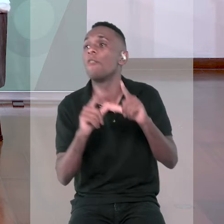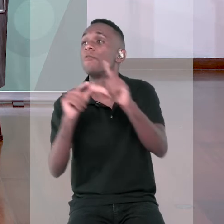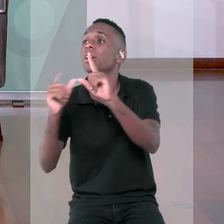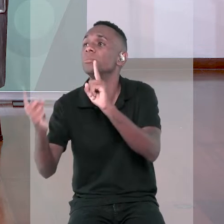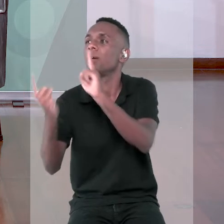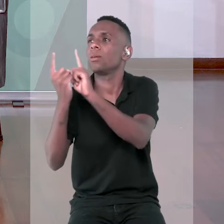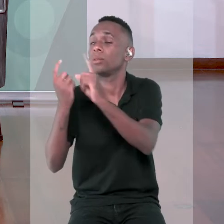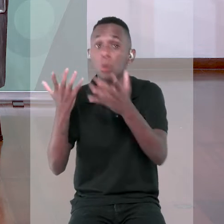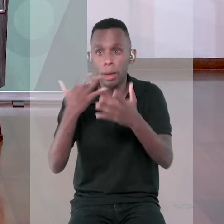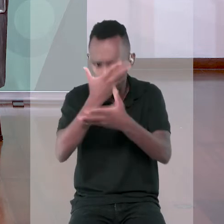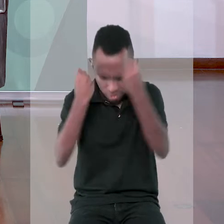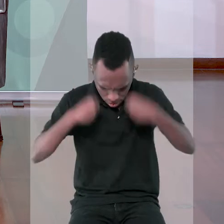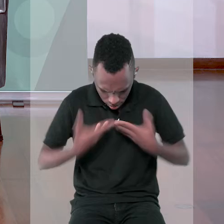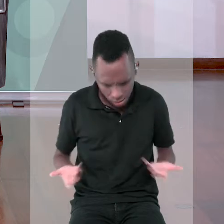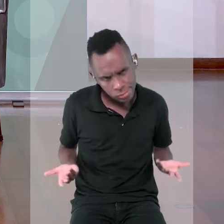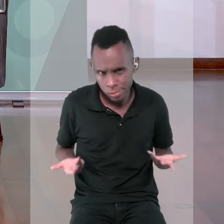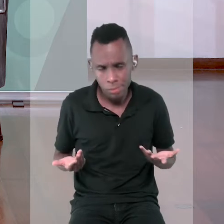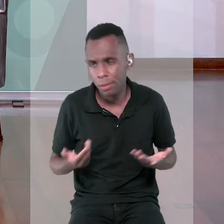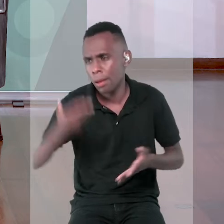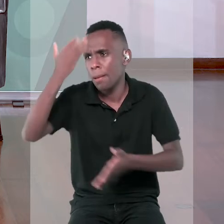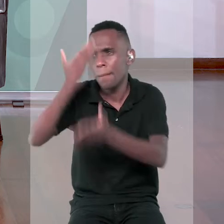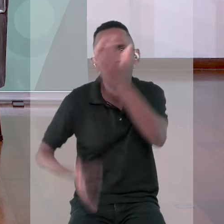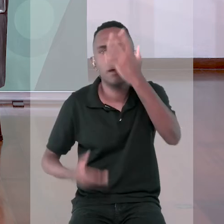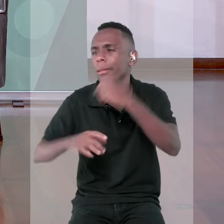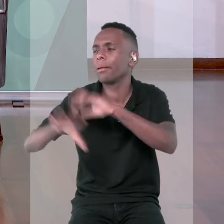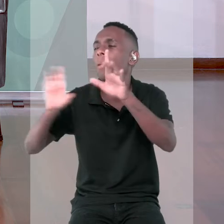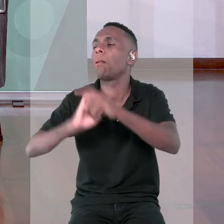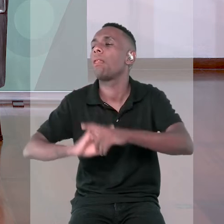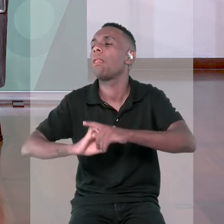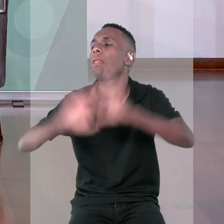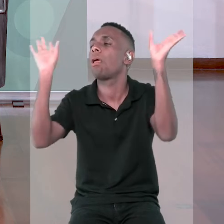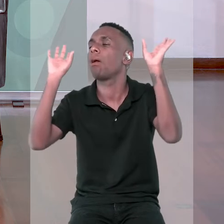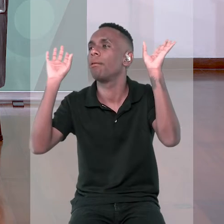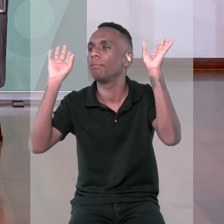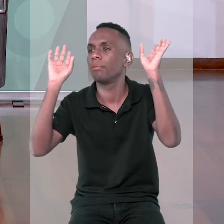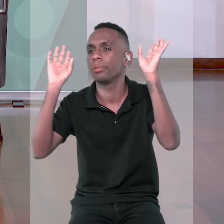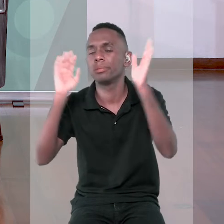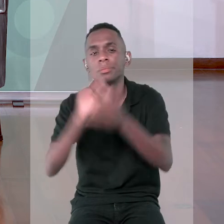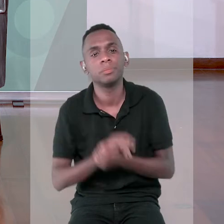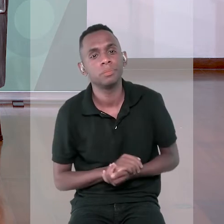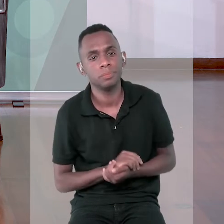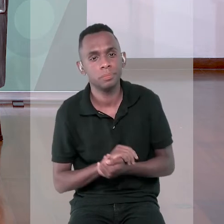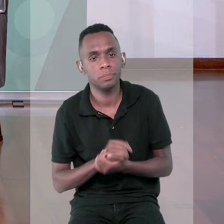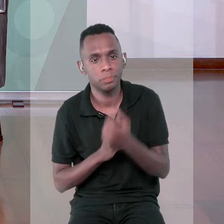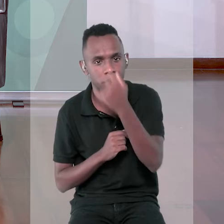viajo para esquecer de mim, me perder no caminho de preferência, extraviar igual mala,